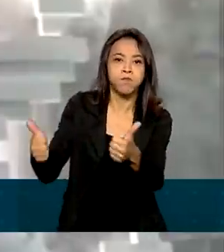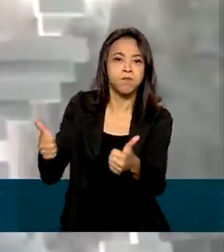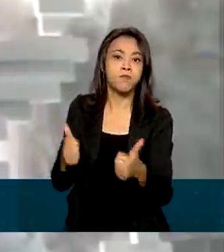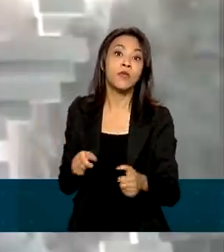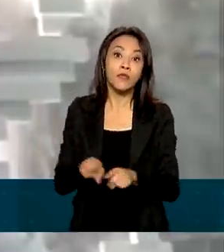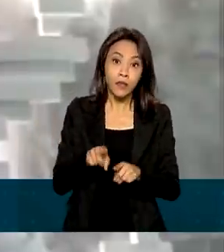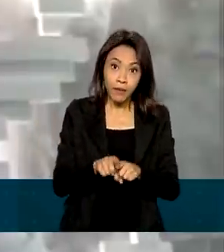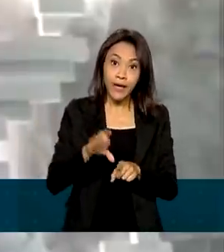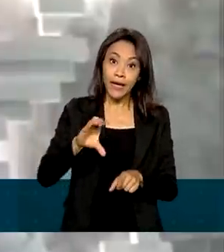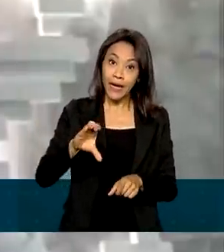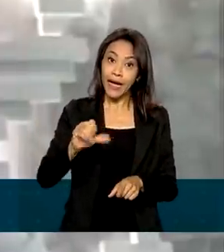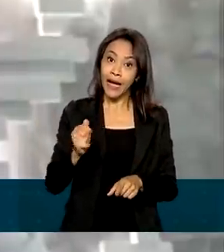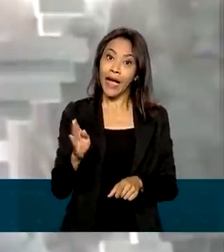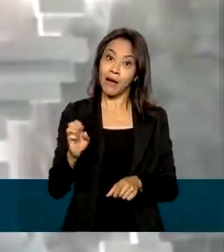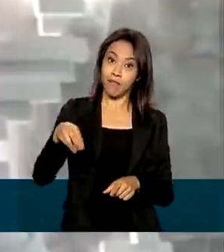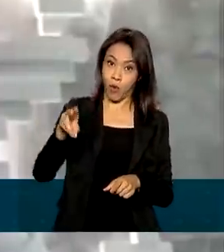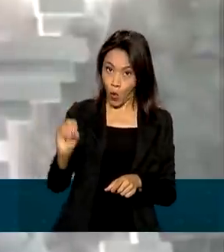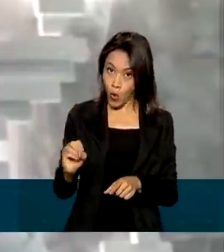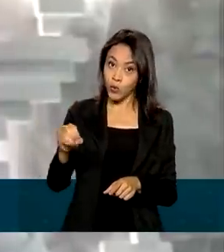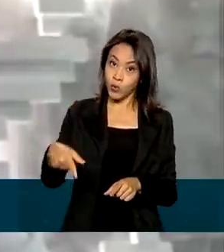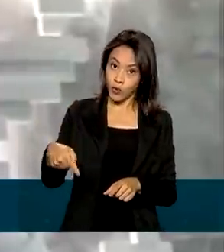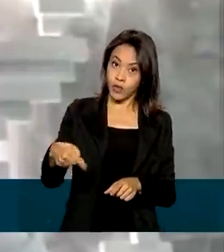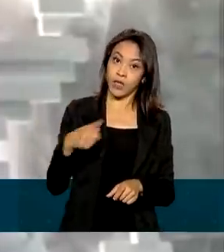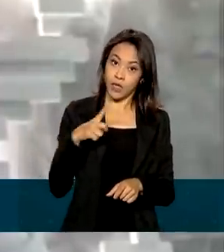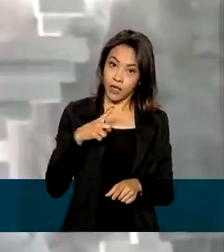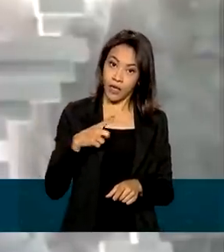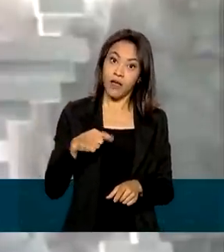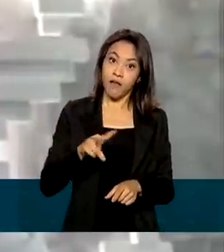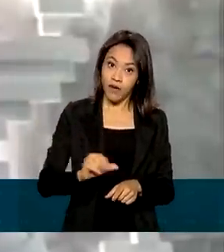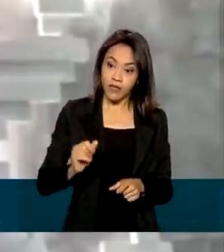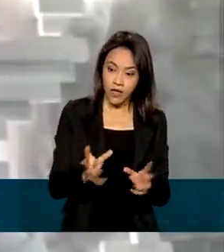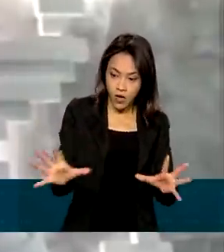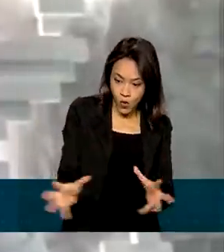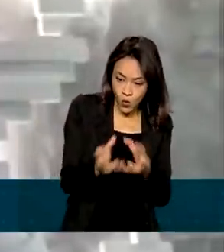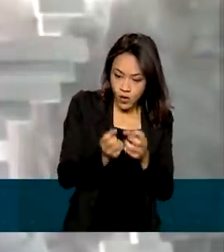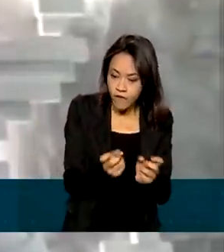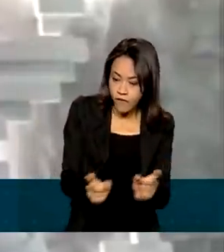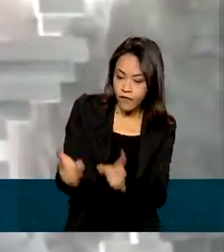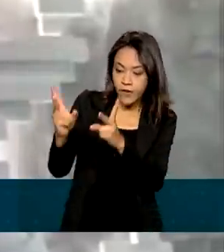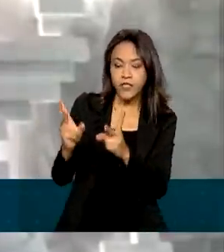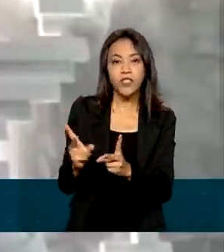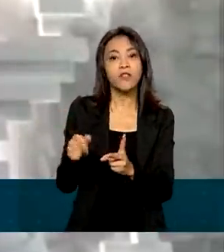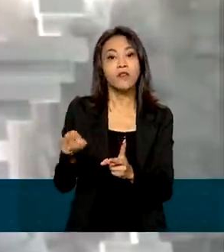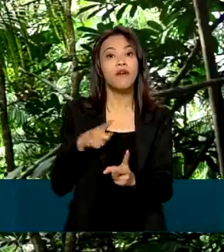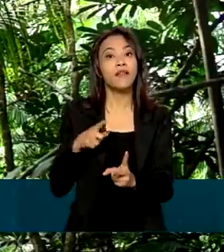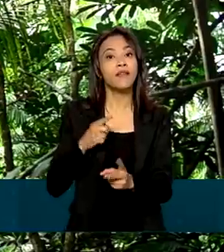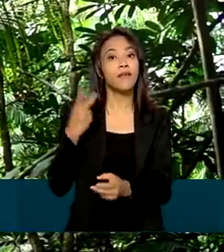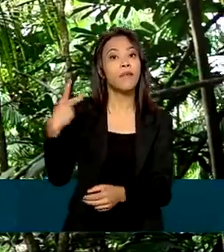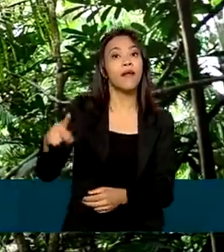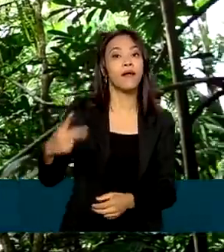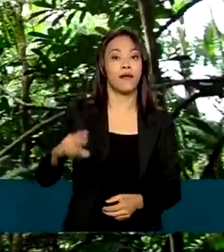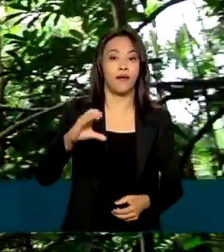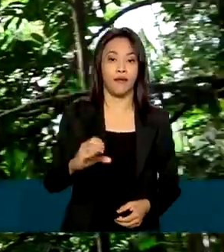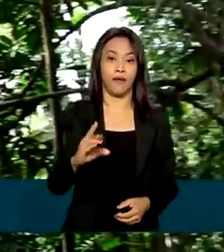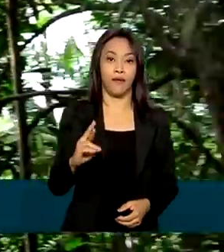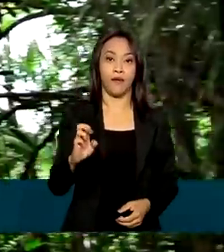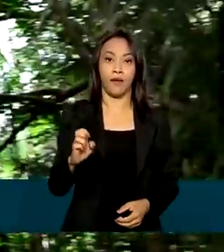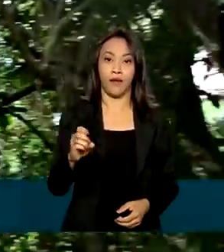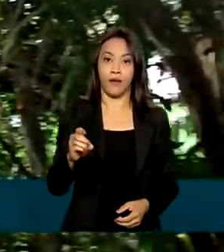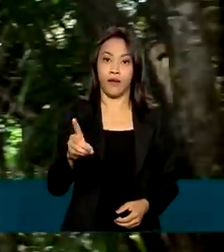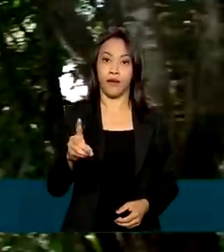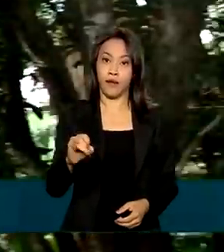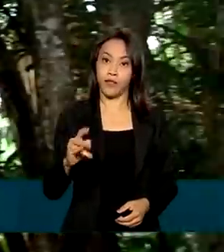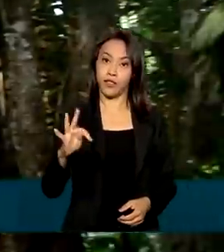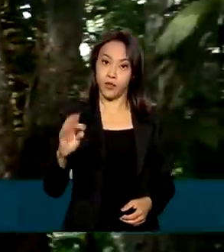também se tocando carbono no solo e esse carbono estocado no solo vai ser medido e vai tirar crédito para que ele produtor a expectativa é que